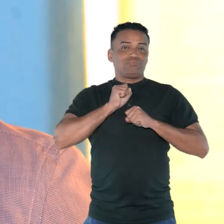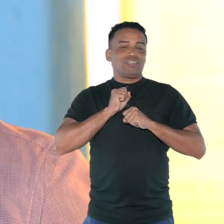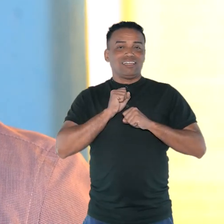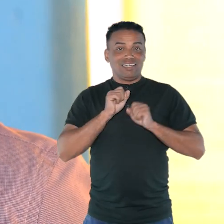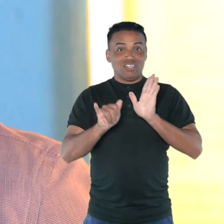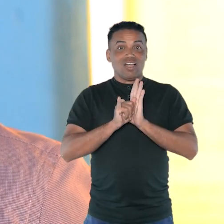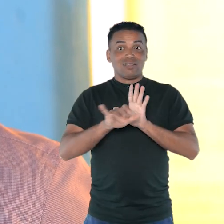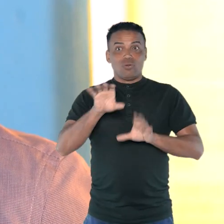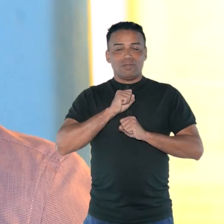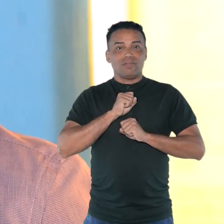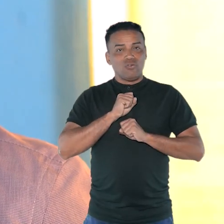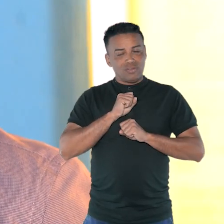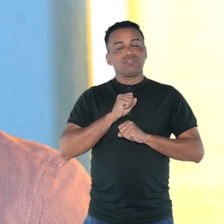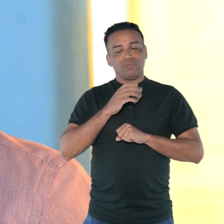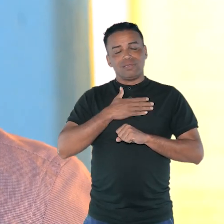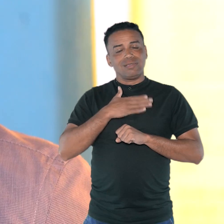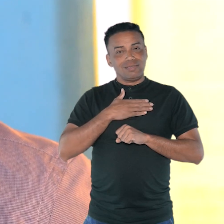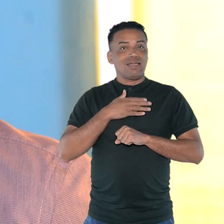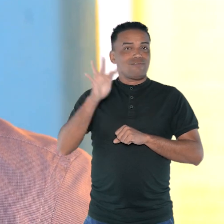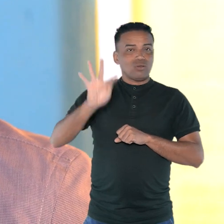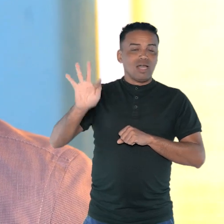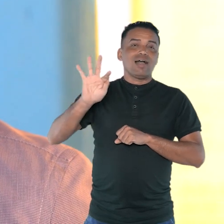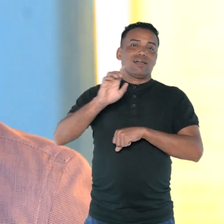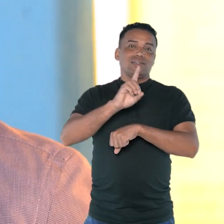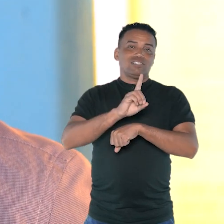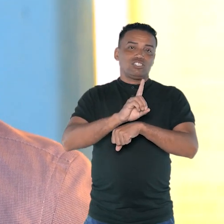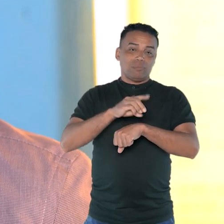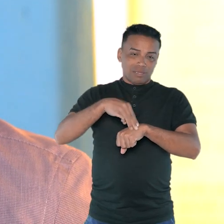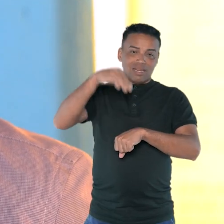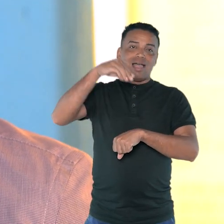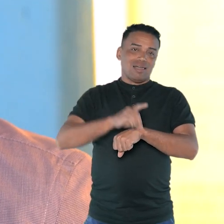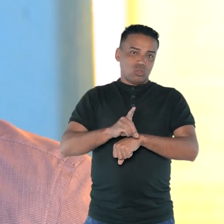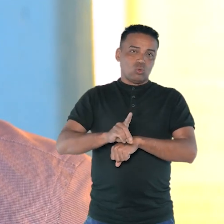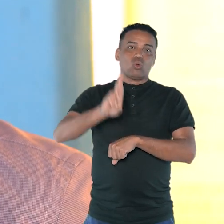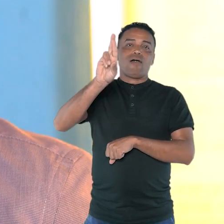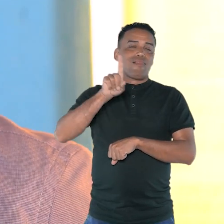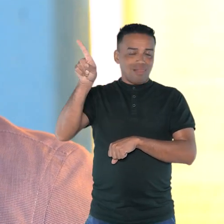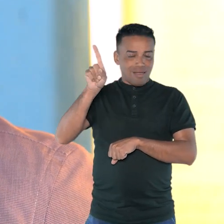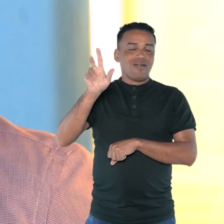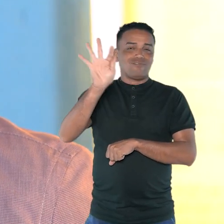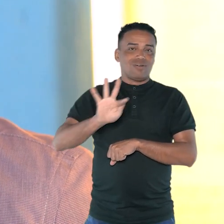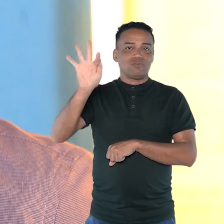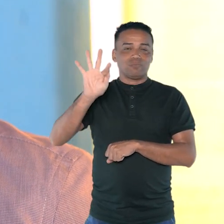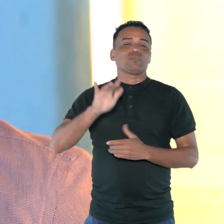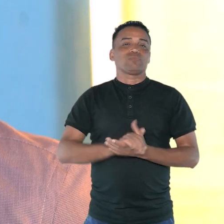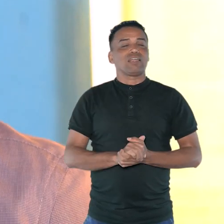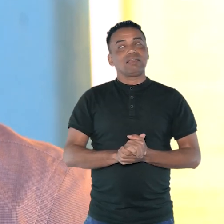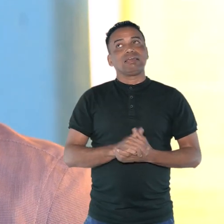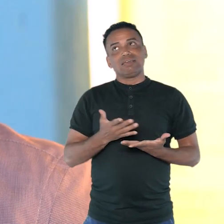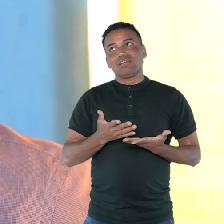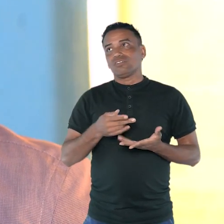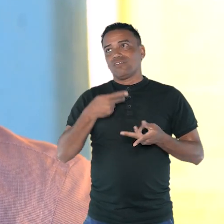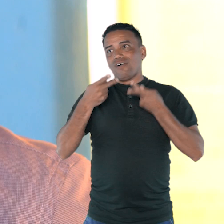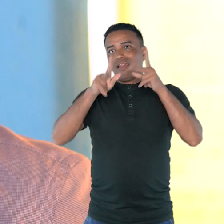minha graduação, mestrado, doutorado, tudo lá na UNB também. Então, quando você fala e você comenta sobre alguns assuntos,